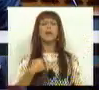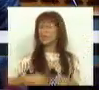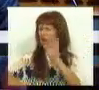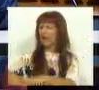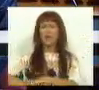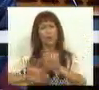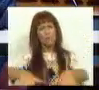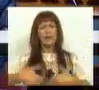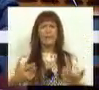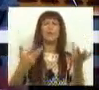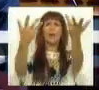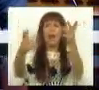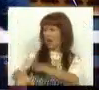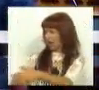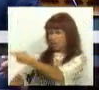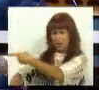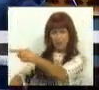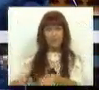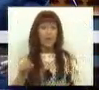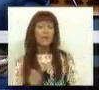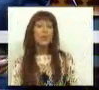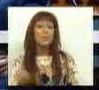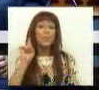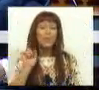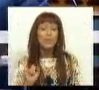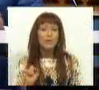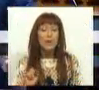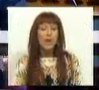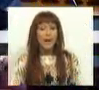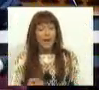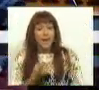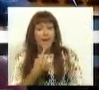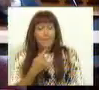do Parlamento? Esse é que é o ponto essencial. É